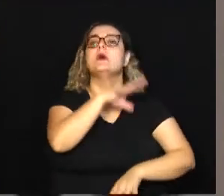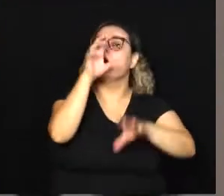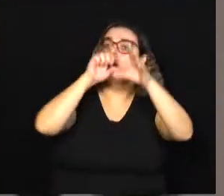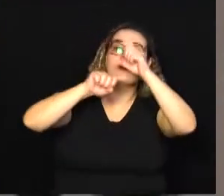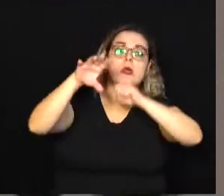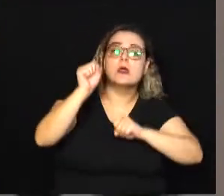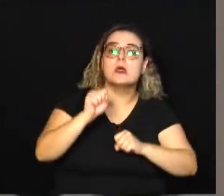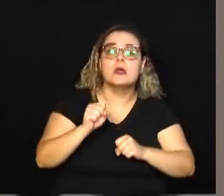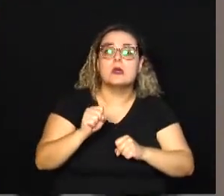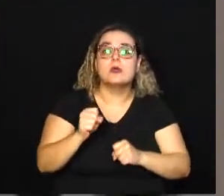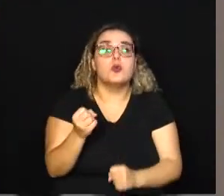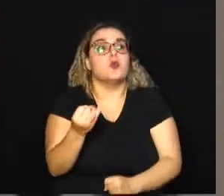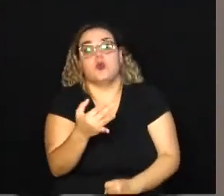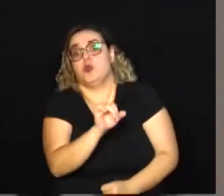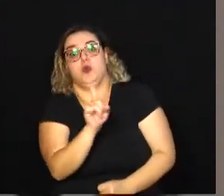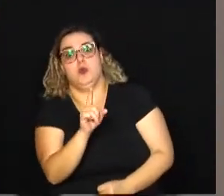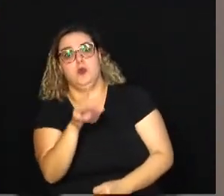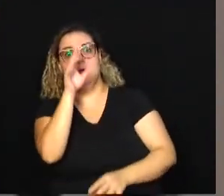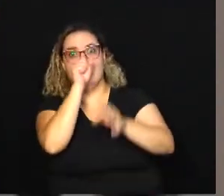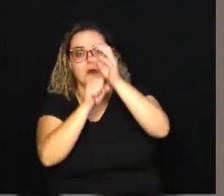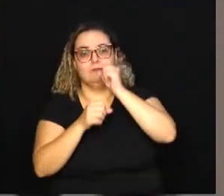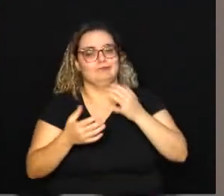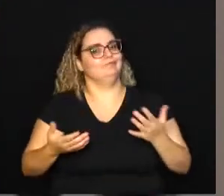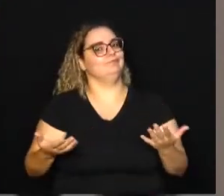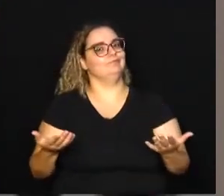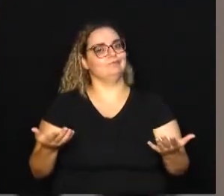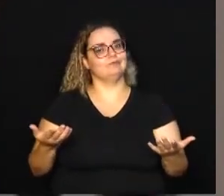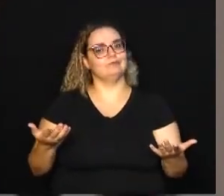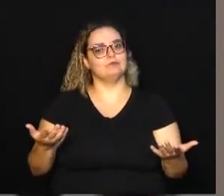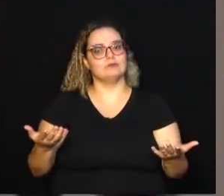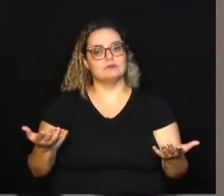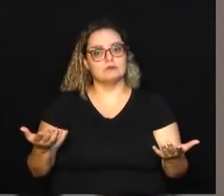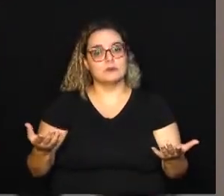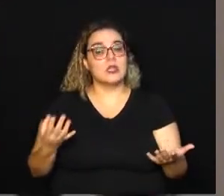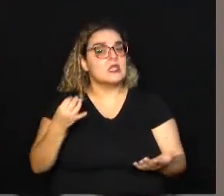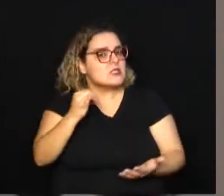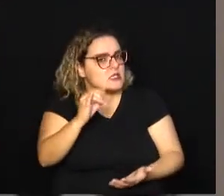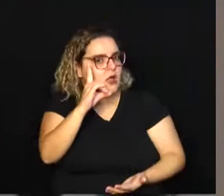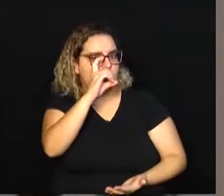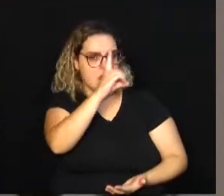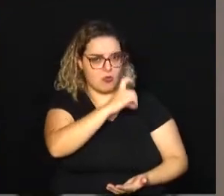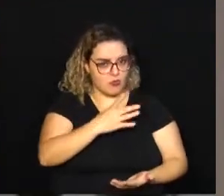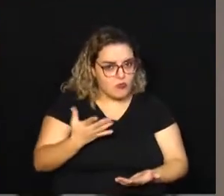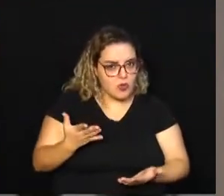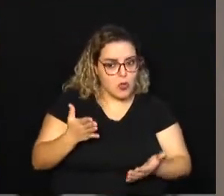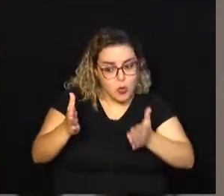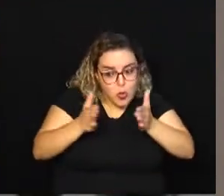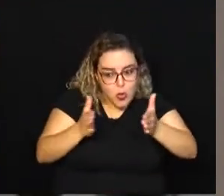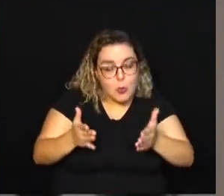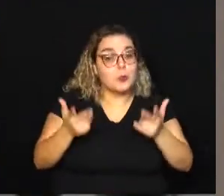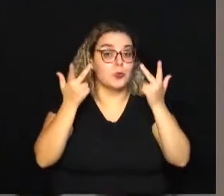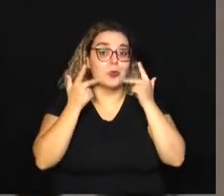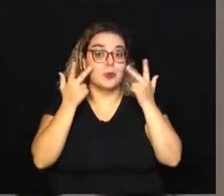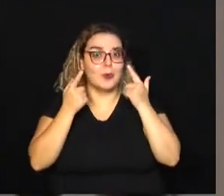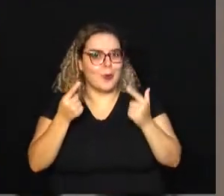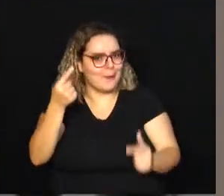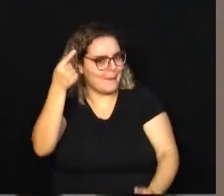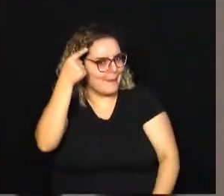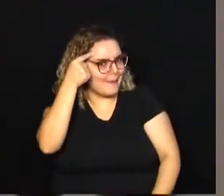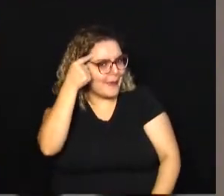Olha, isso é uma coisa que, se é difícil em tempos normais, dirá